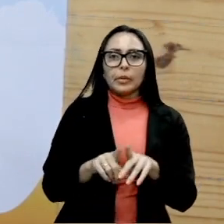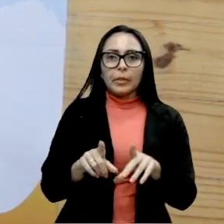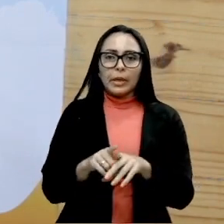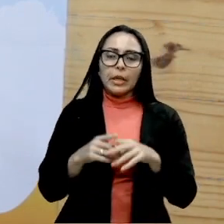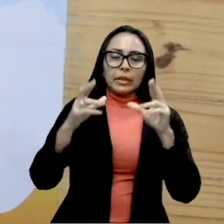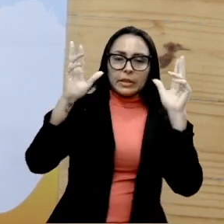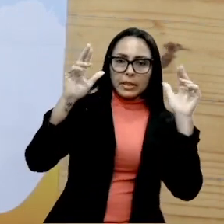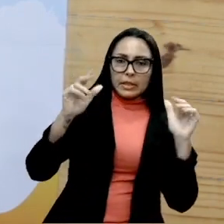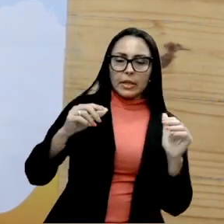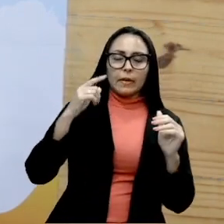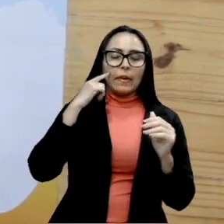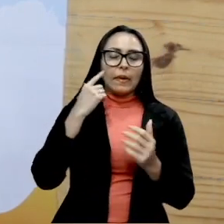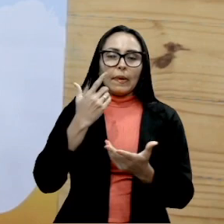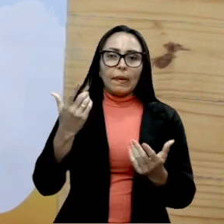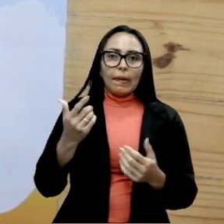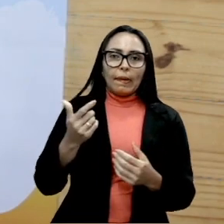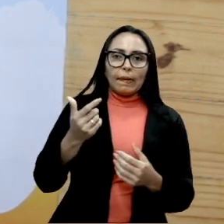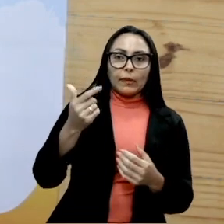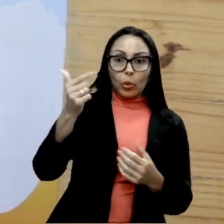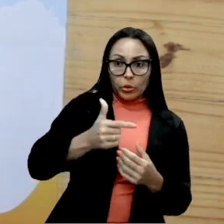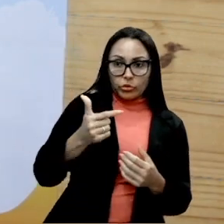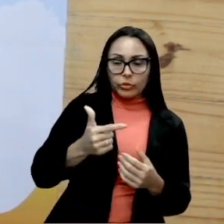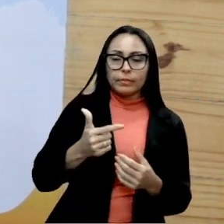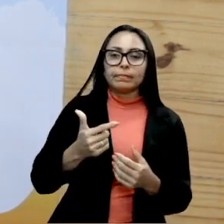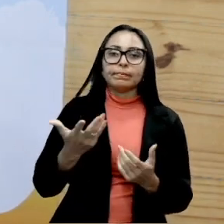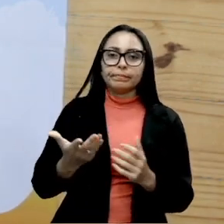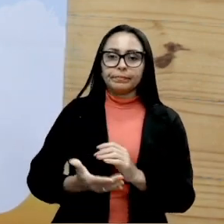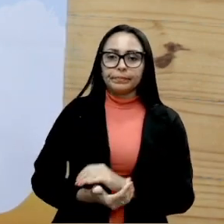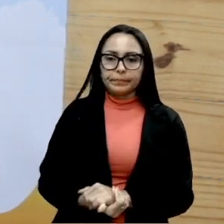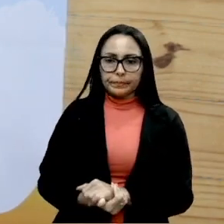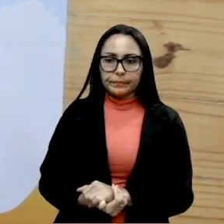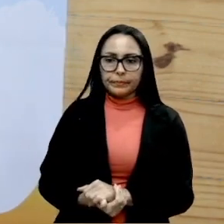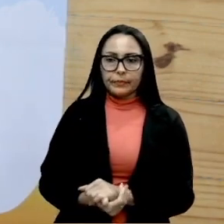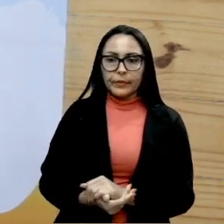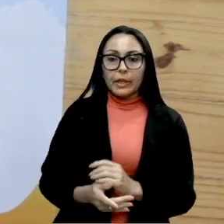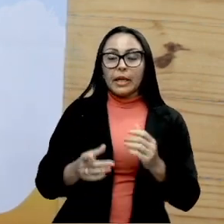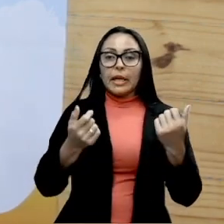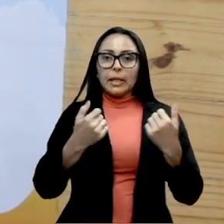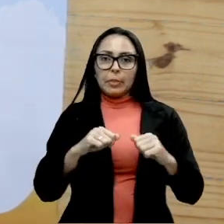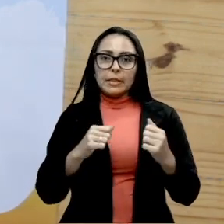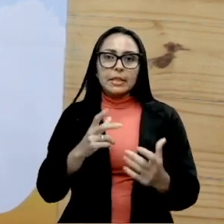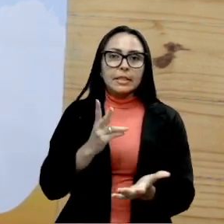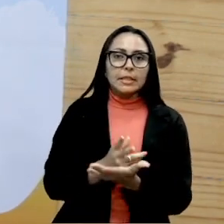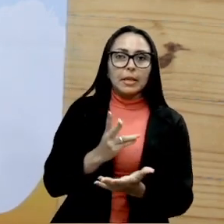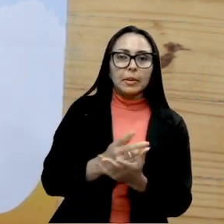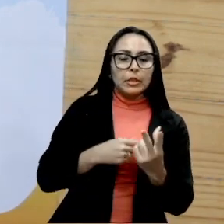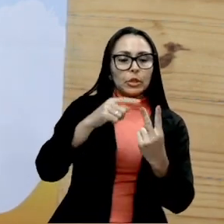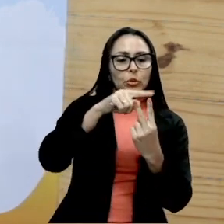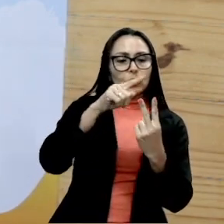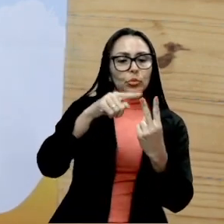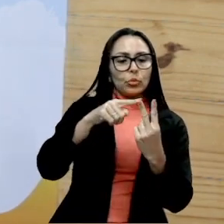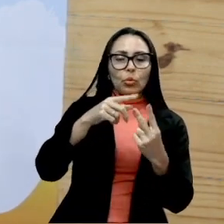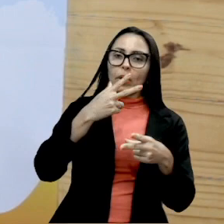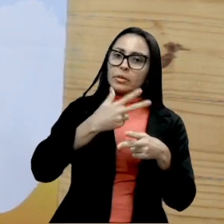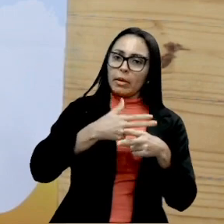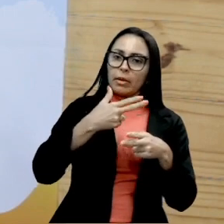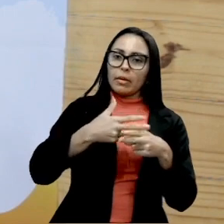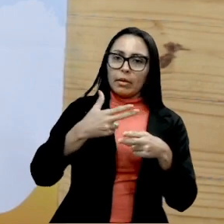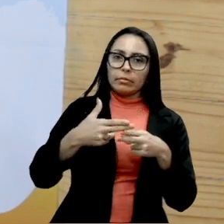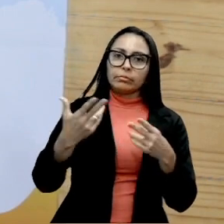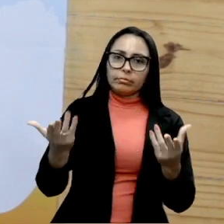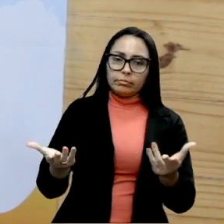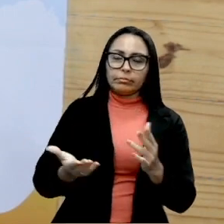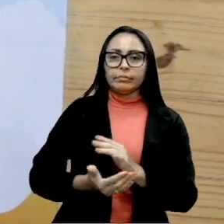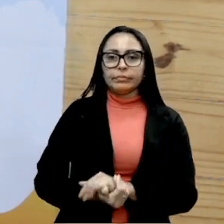cena 2 para poder fazer a correção. Ele precisa sempre de duas cenas, dependendo da produção, claro.